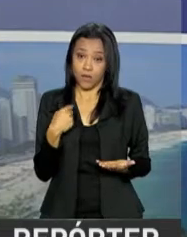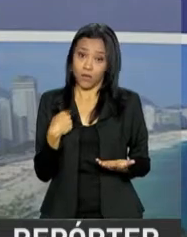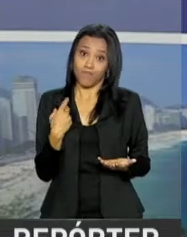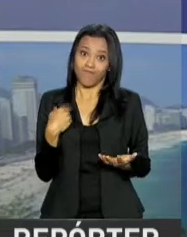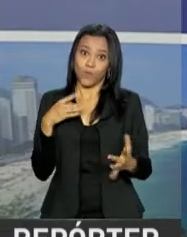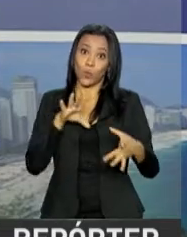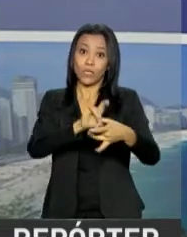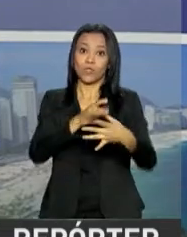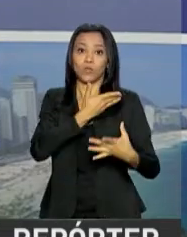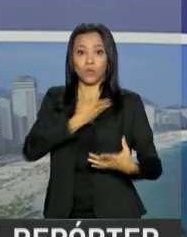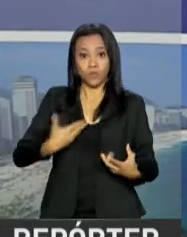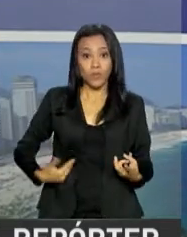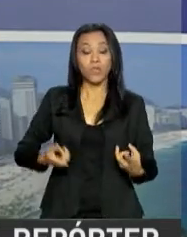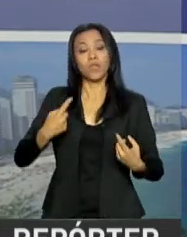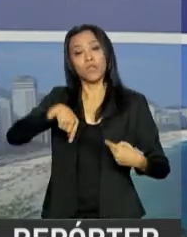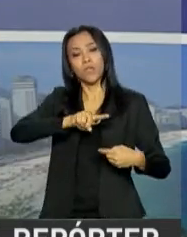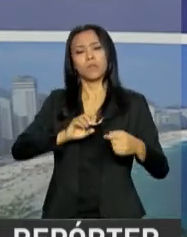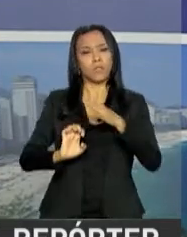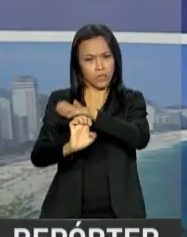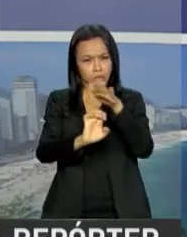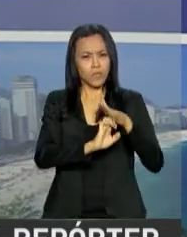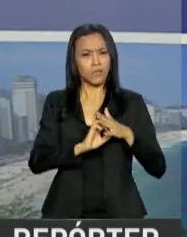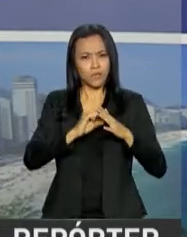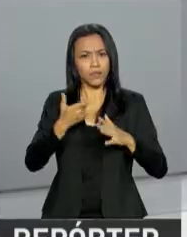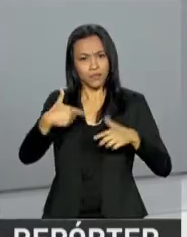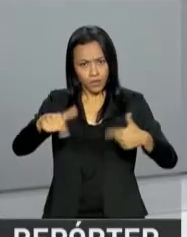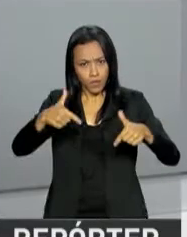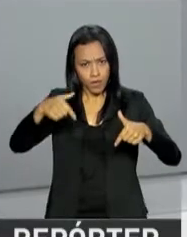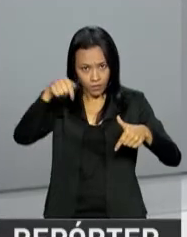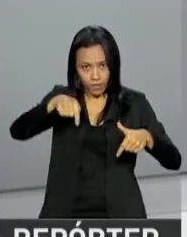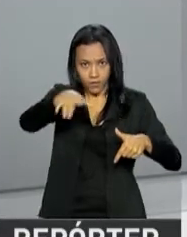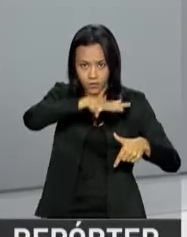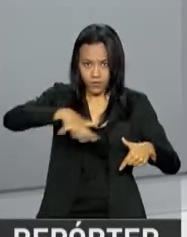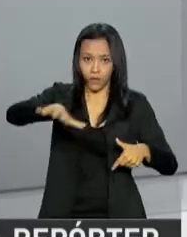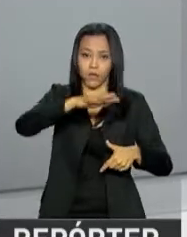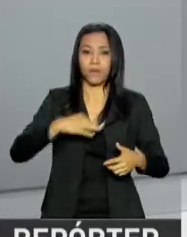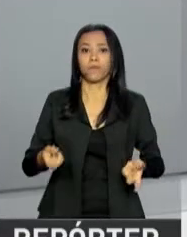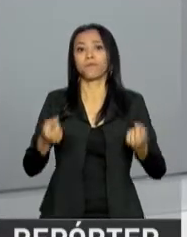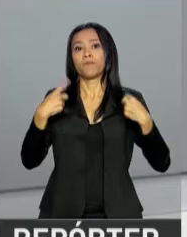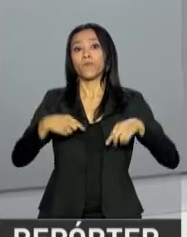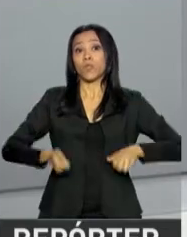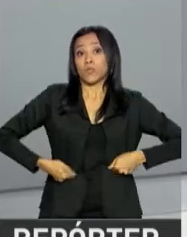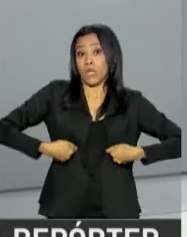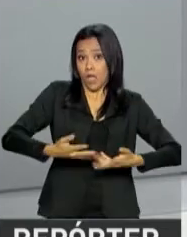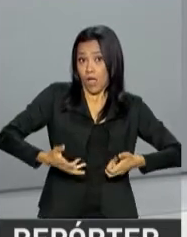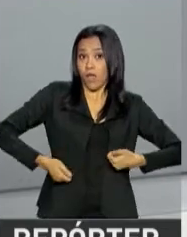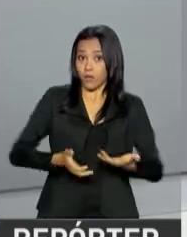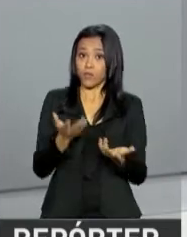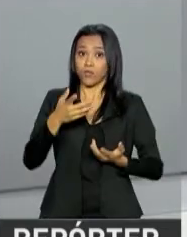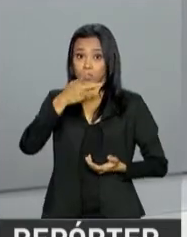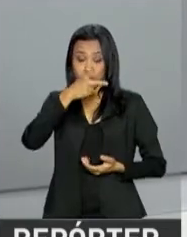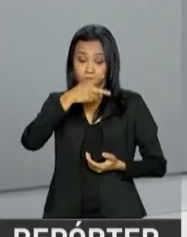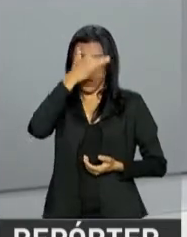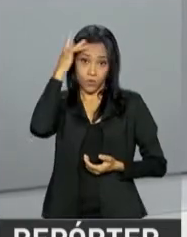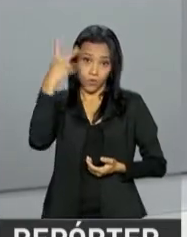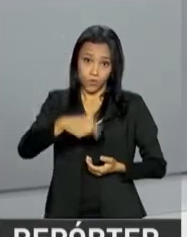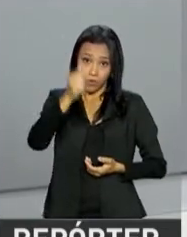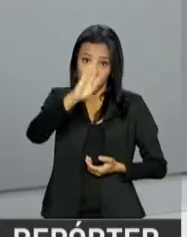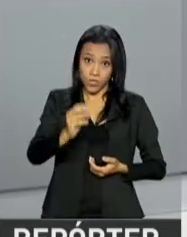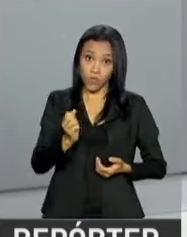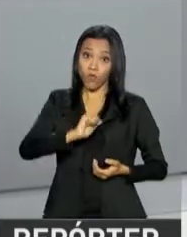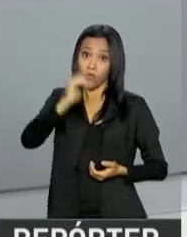mas também entre as empresas e outras instituições que atuam nessas áreas os gastos de brasileiros no exterior somaram quase